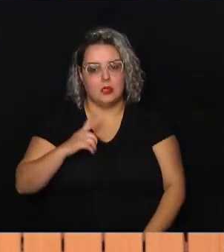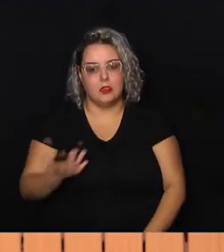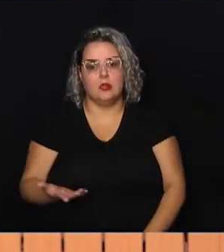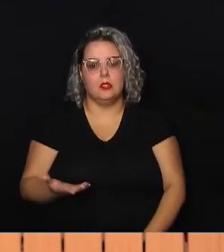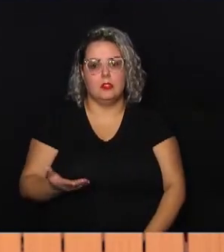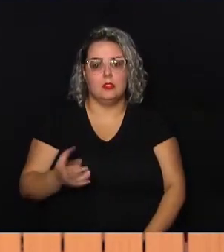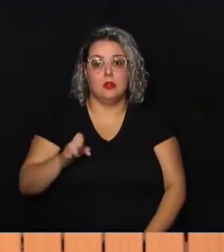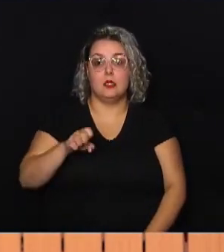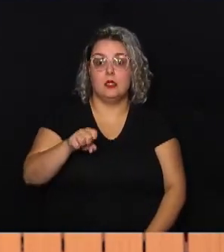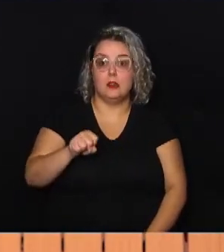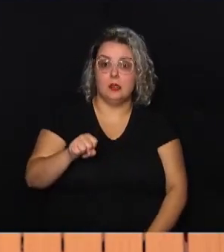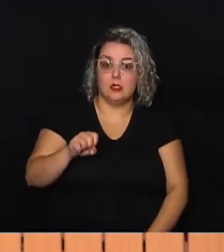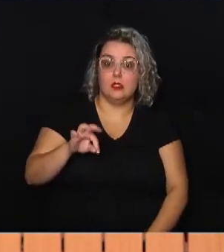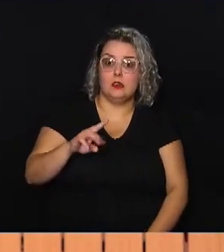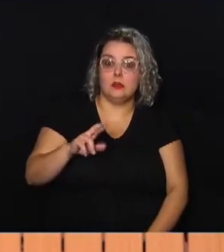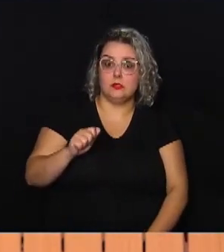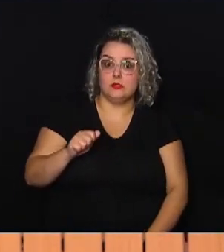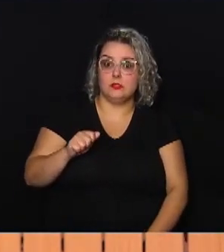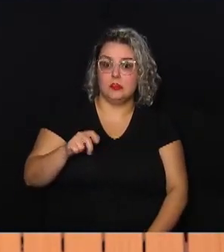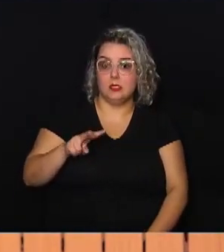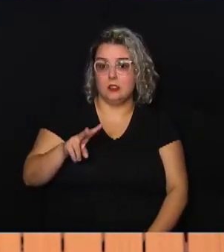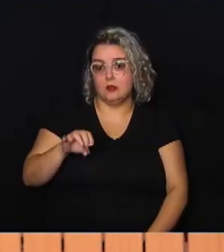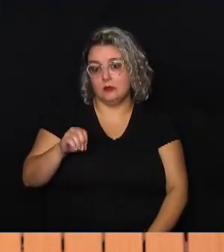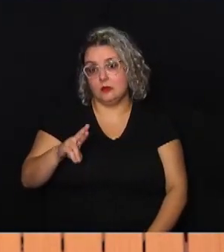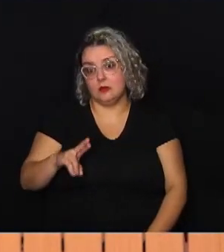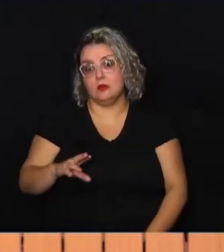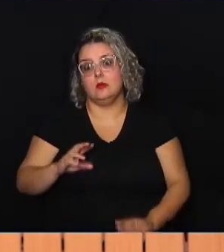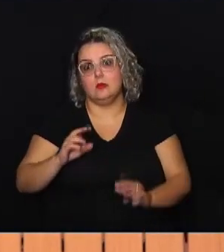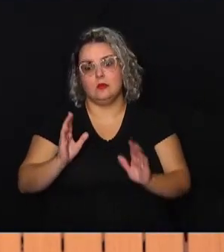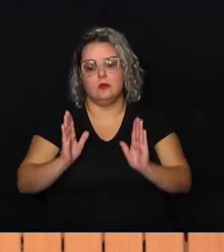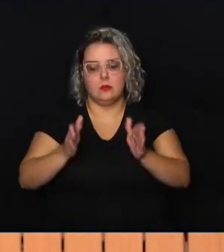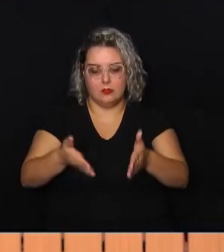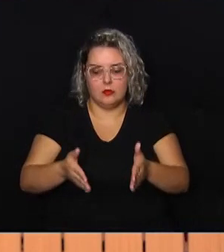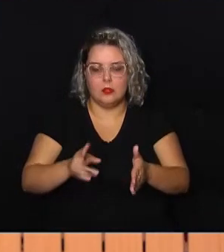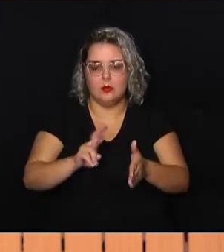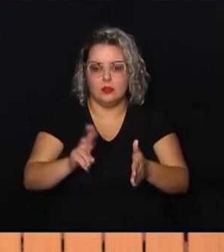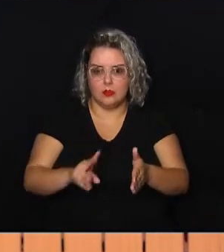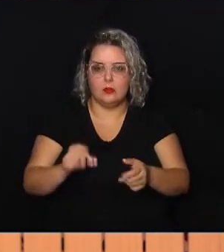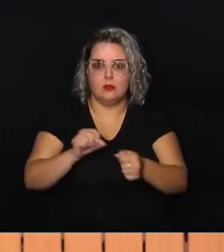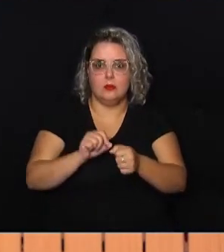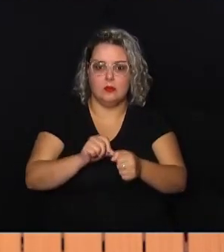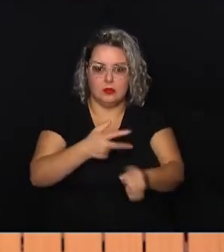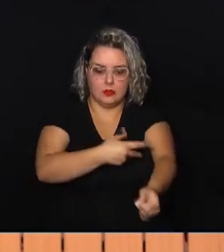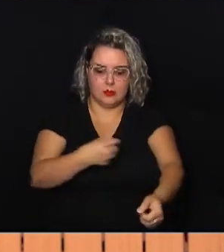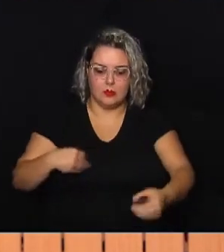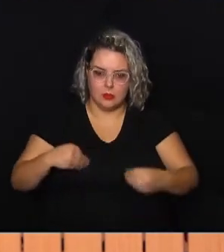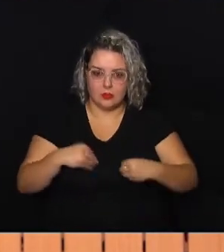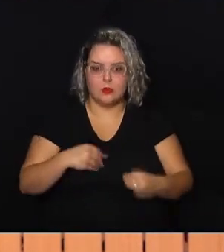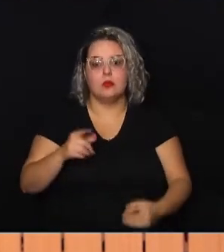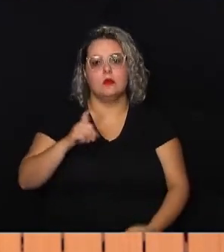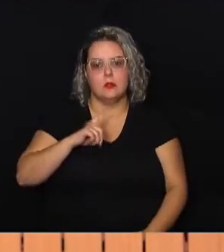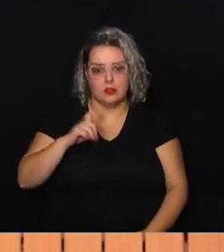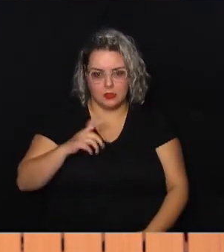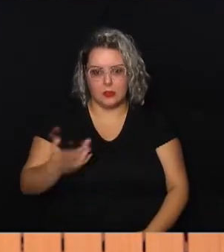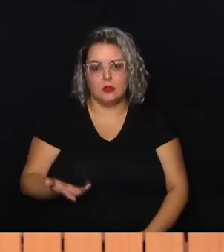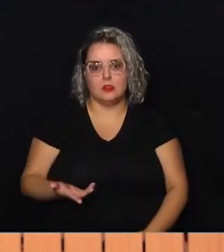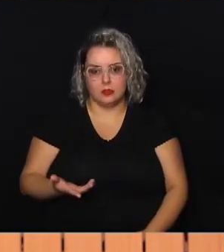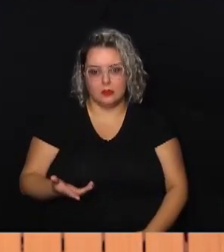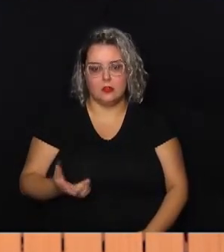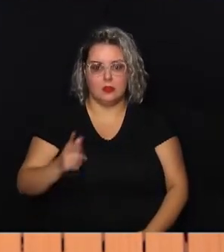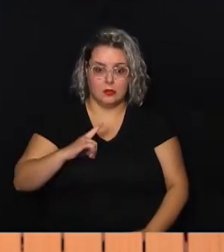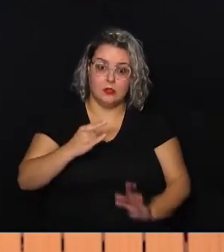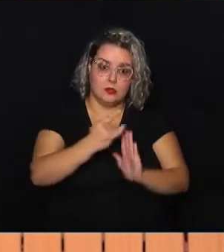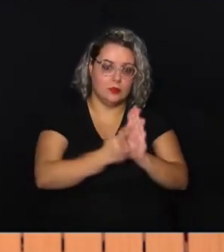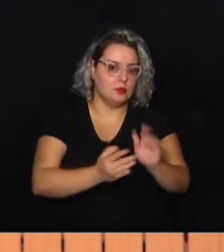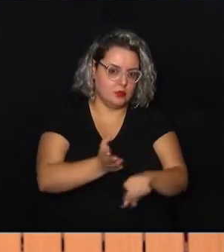extraviou, porque como ela foi classificada, ela foi reconhecida, ela foi nominada, foi feito exame, então, ela, com certeza, ela tinha uma